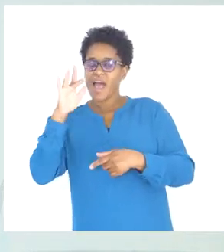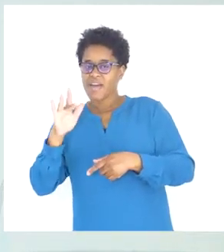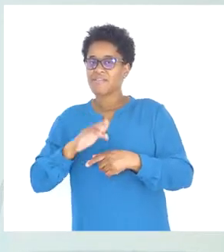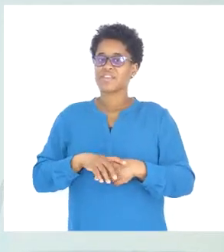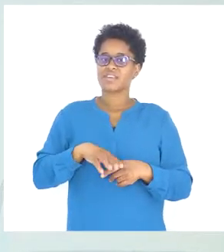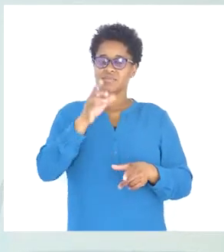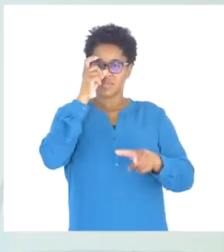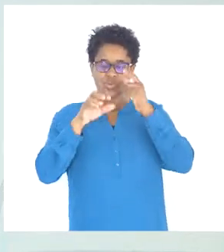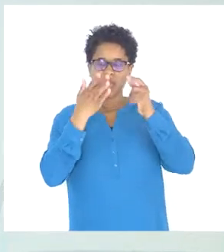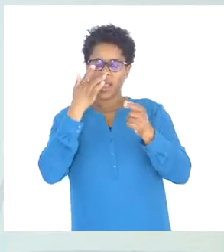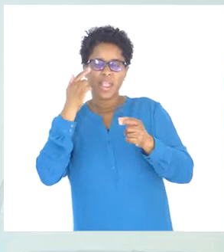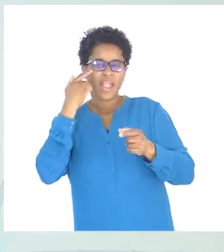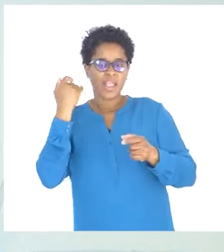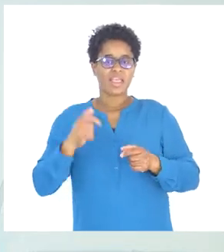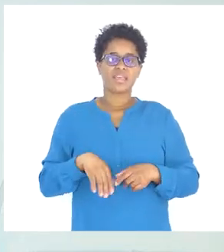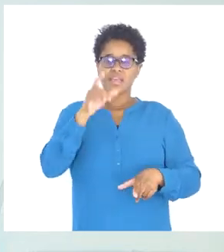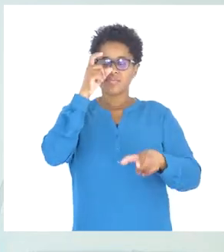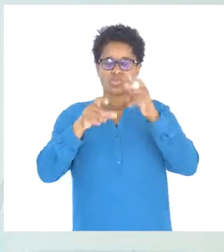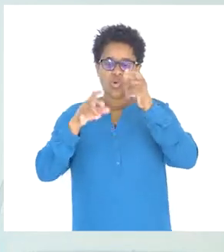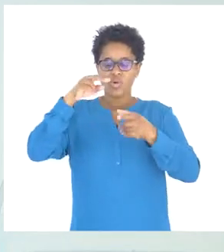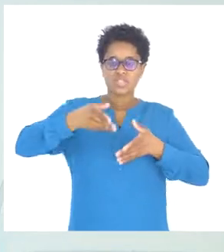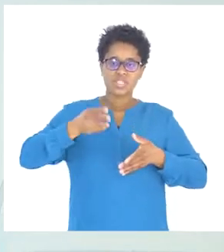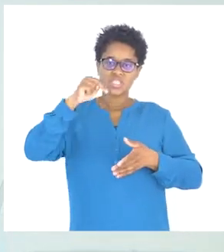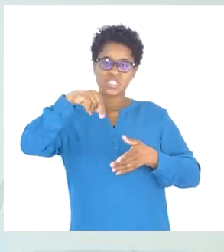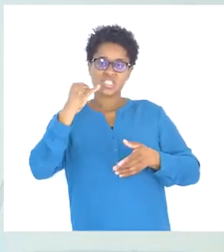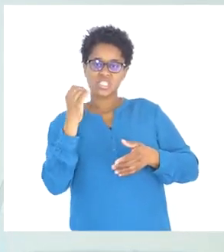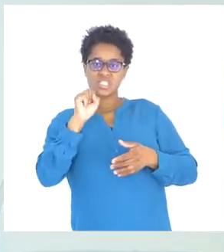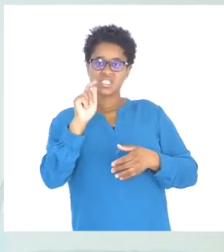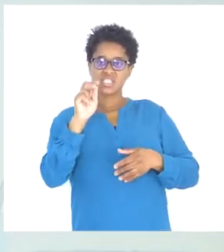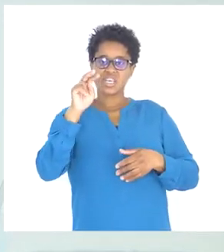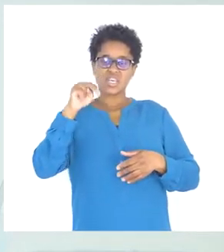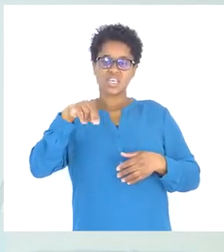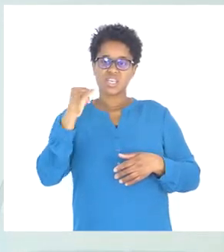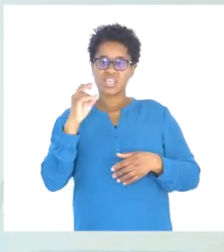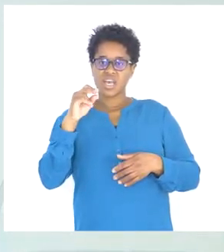os guineenses, temos os nigerianos, não é? Que